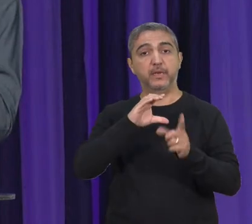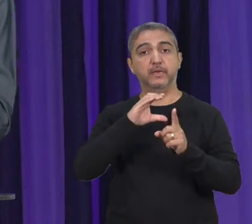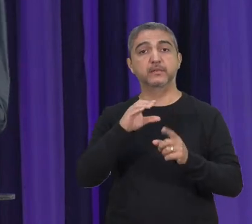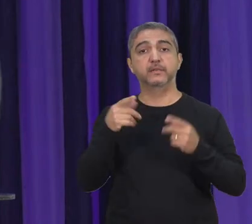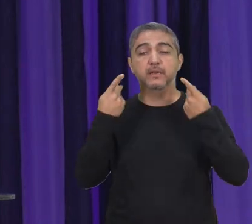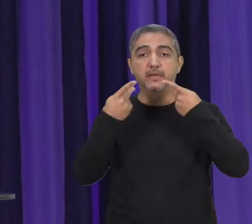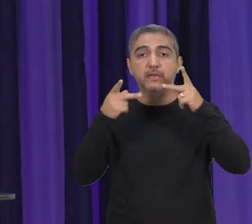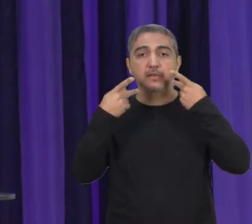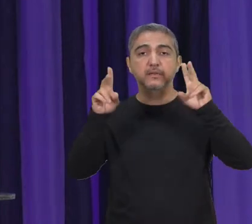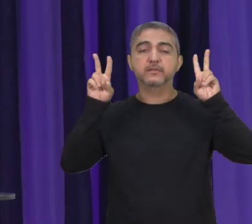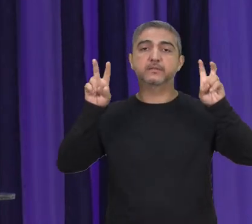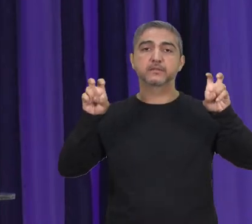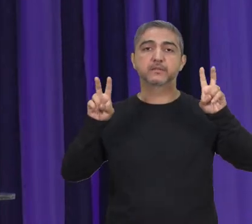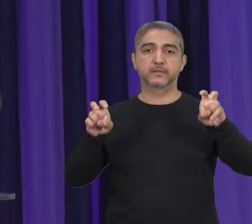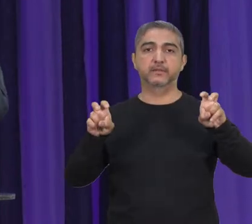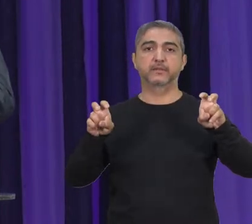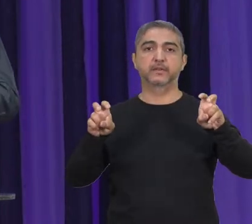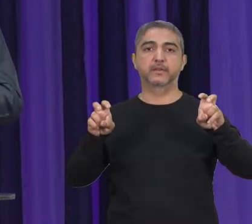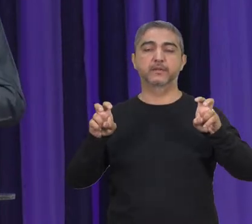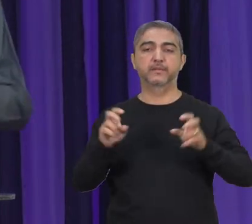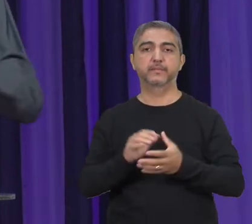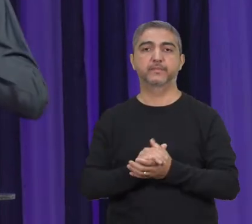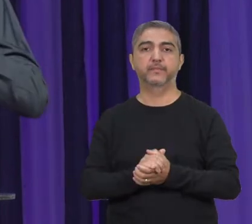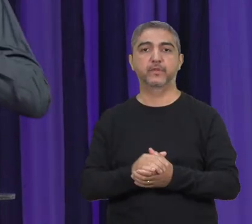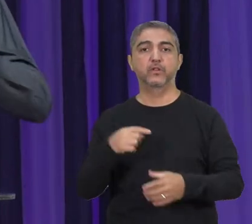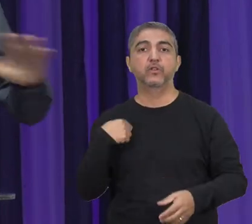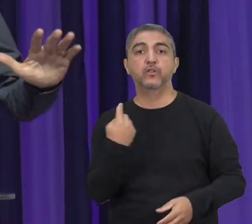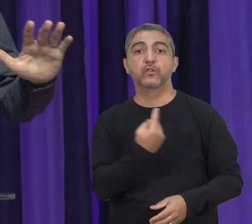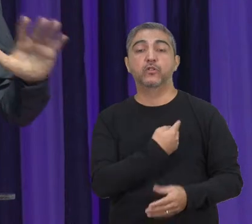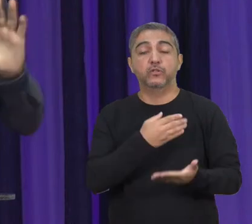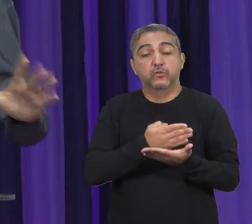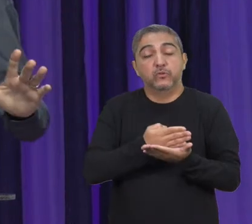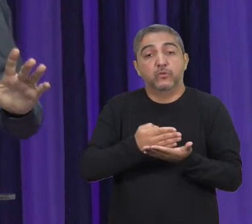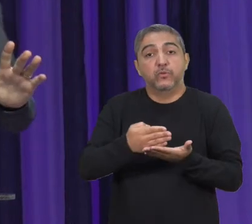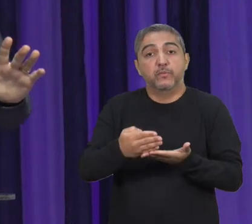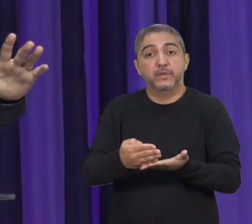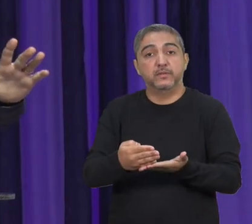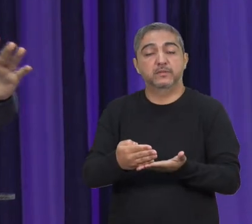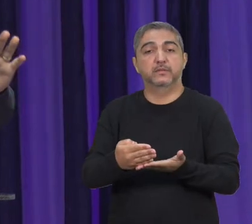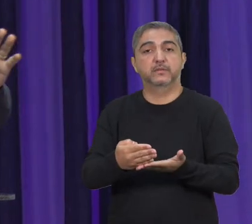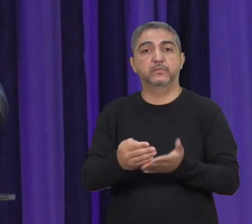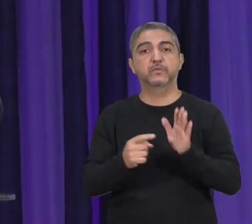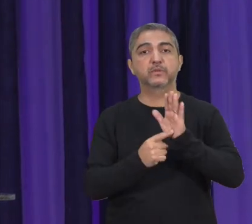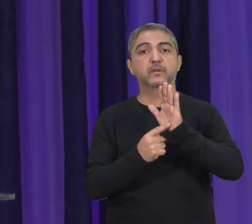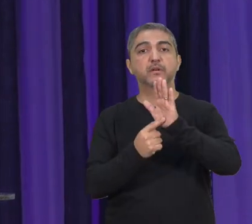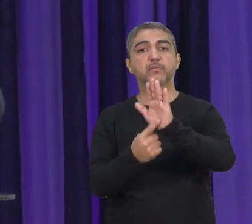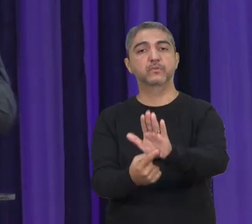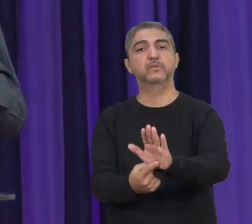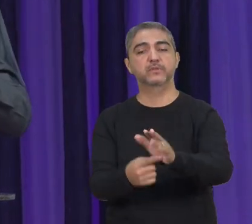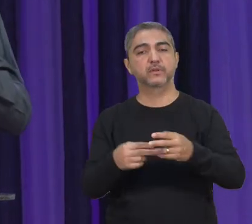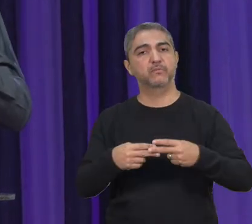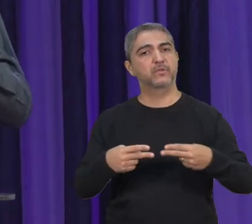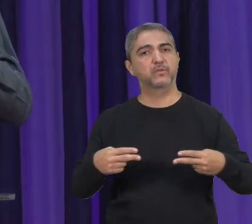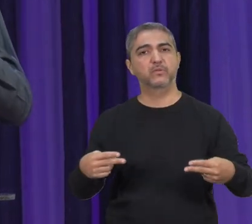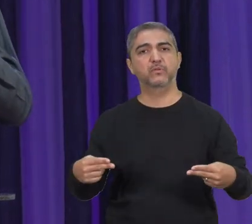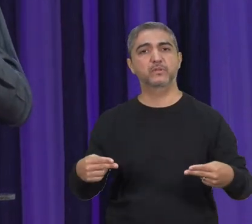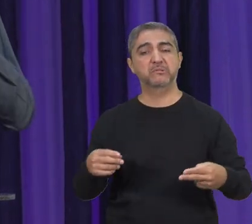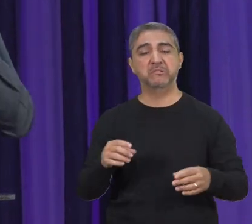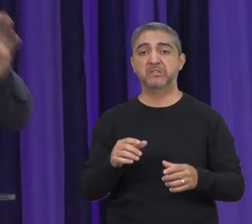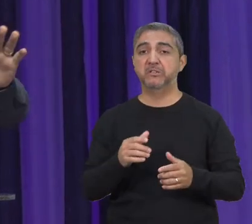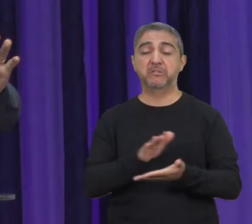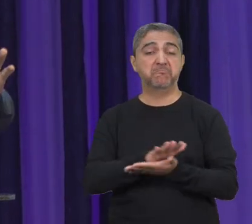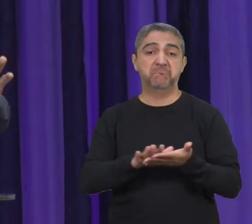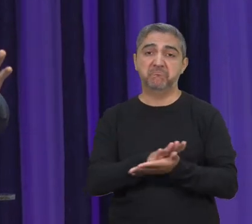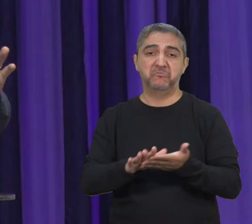nós começamos com aquela ação que, sem dúvida nenhuma, e eu digo isso não